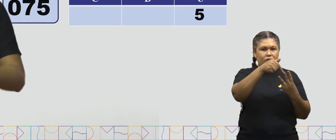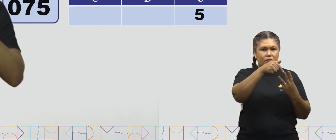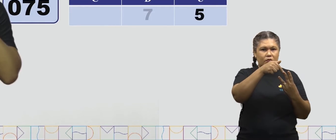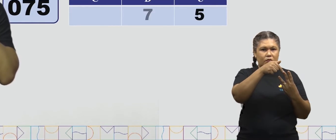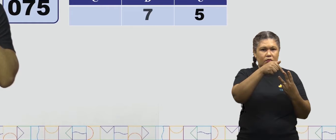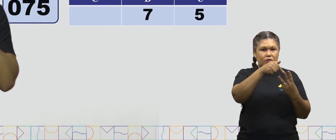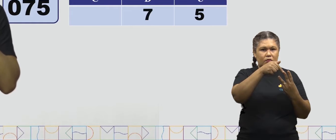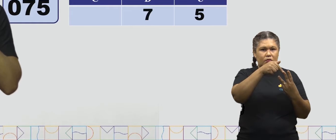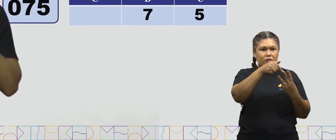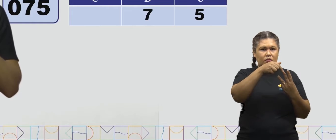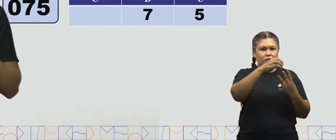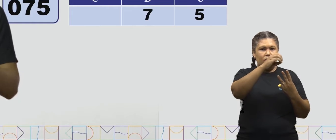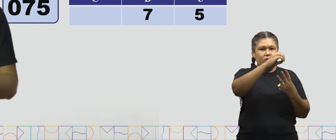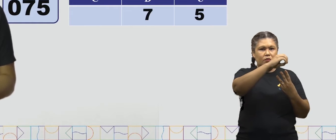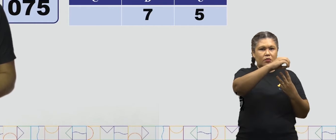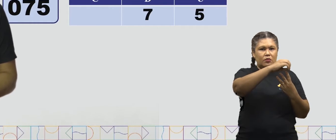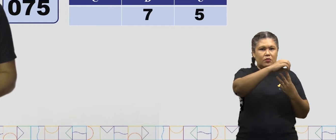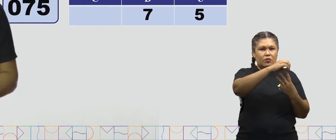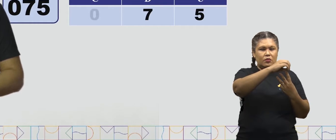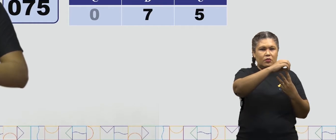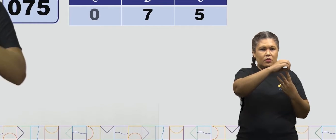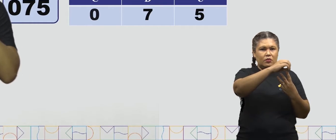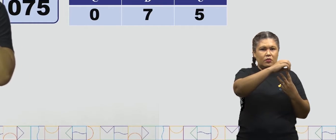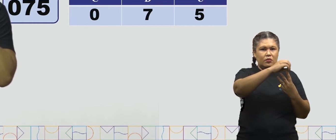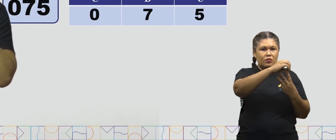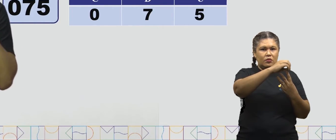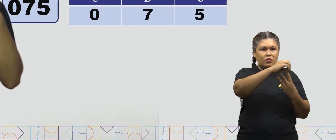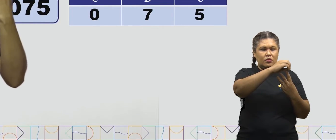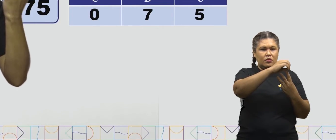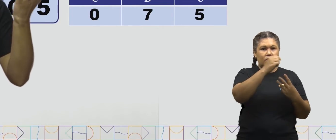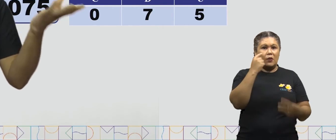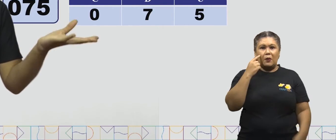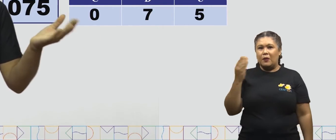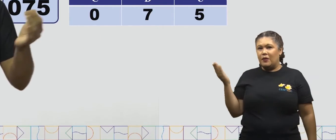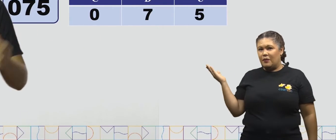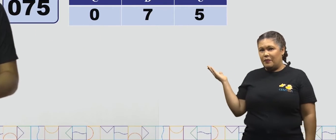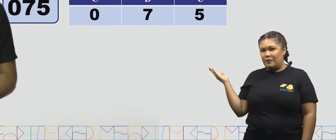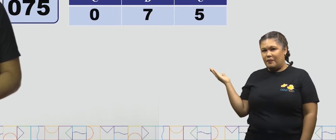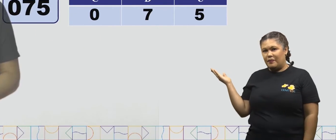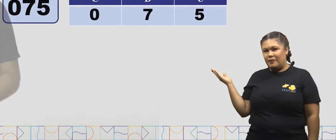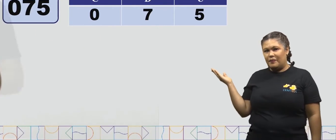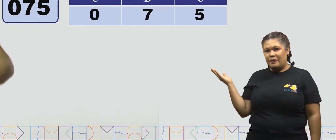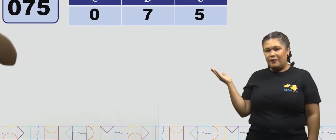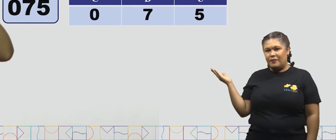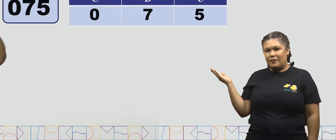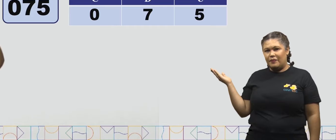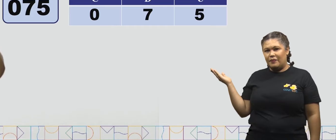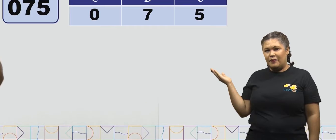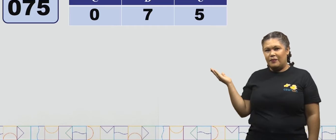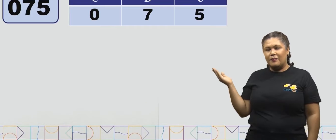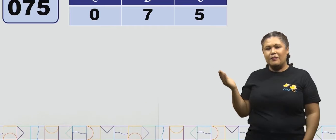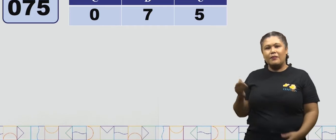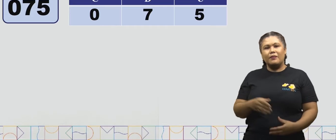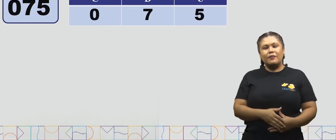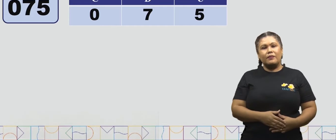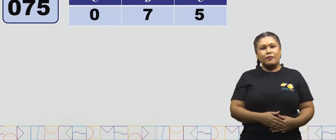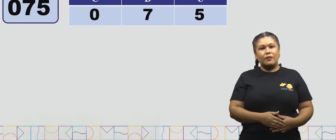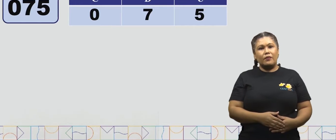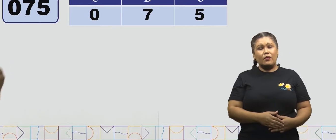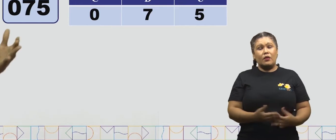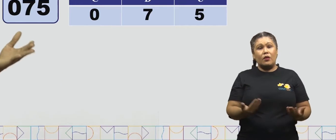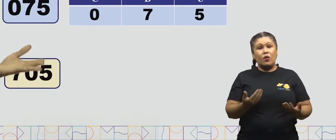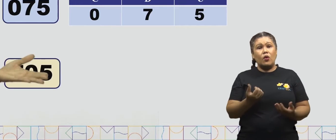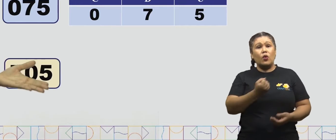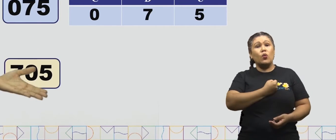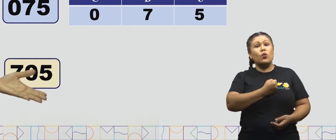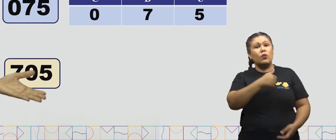unidade, o 7 na dezena e o 0 na centena. Temos agora o